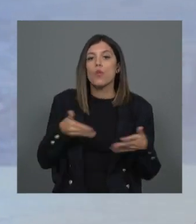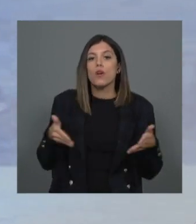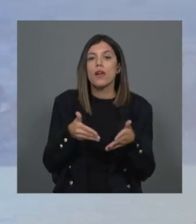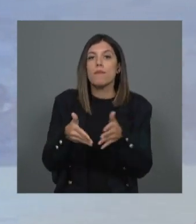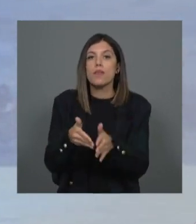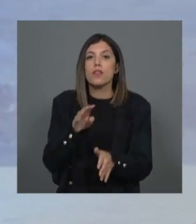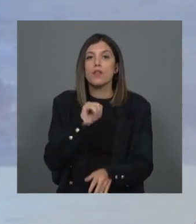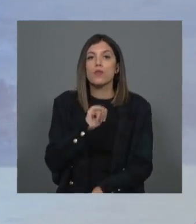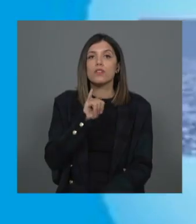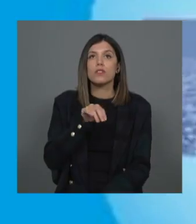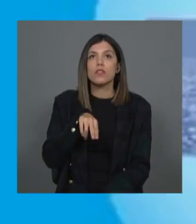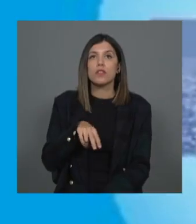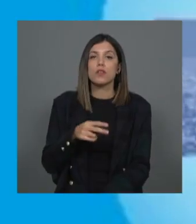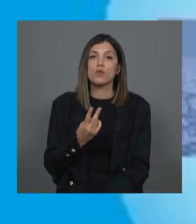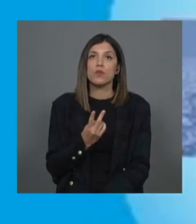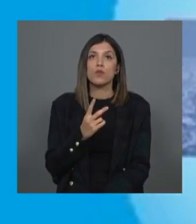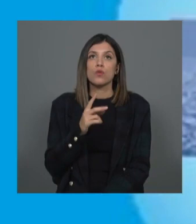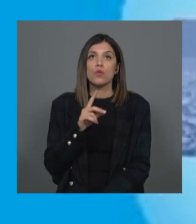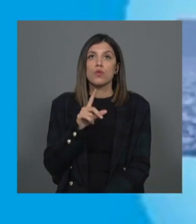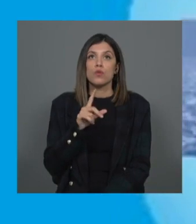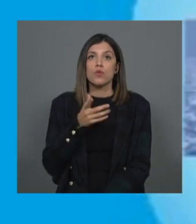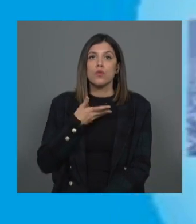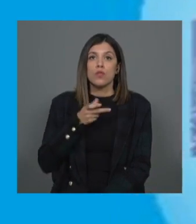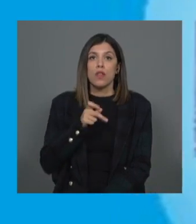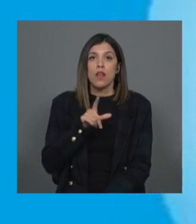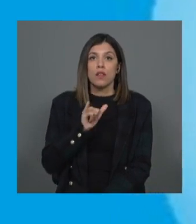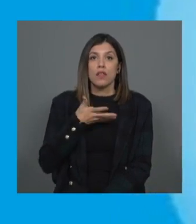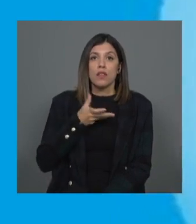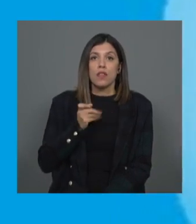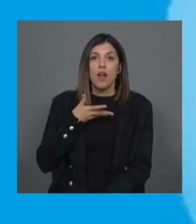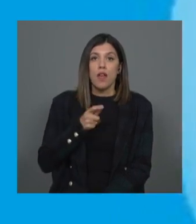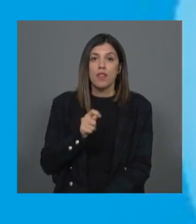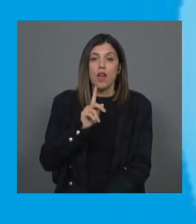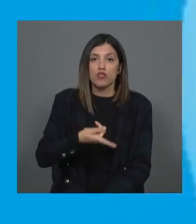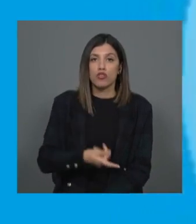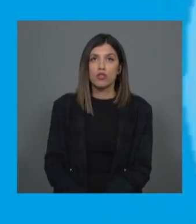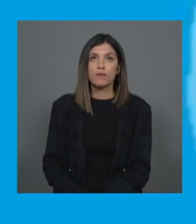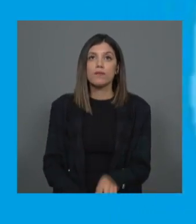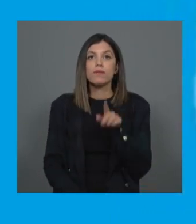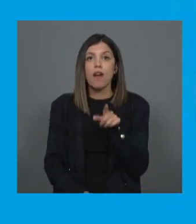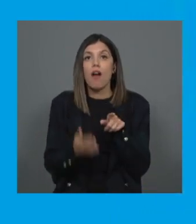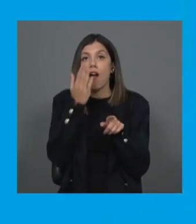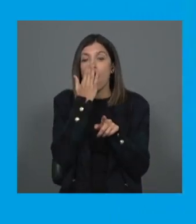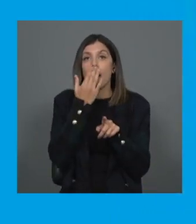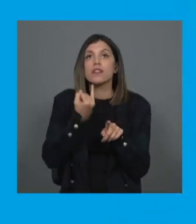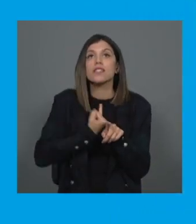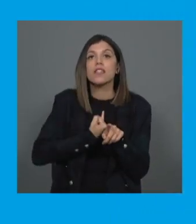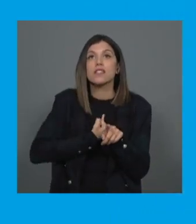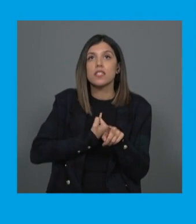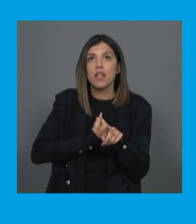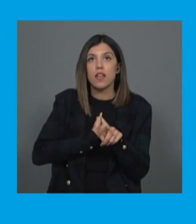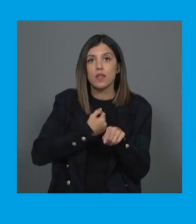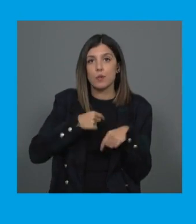fazer? Eu acho que a sinodalidade, no fundo, é a identidade, o